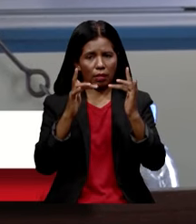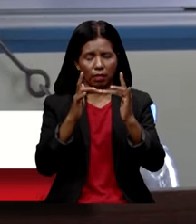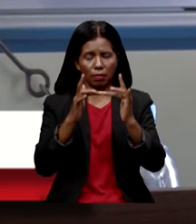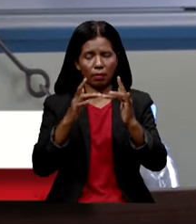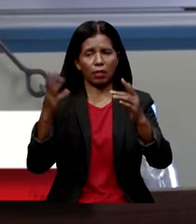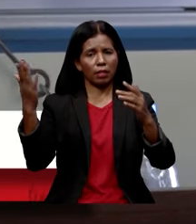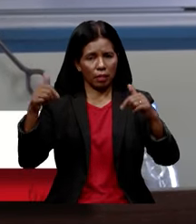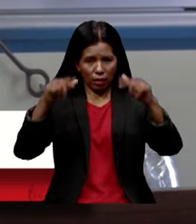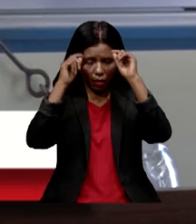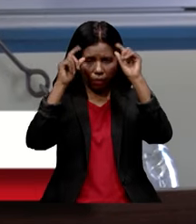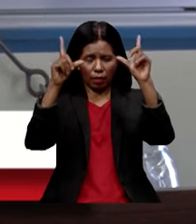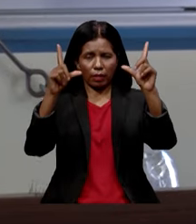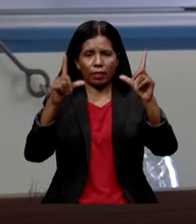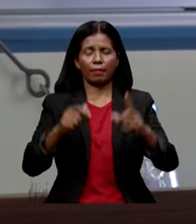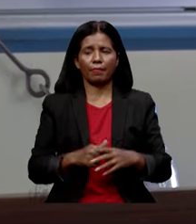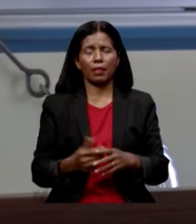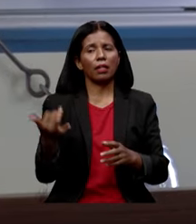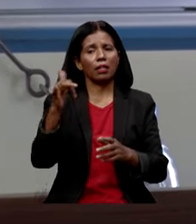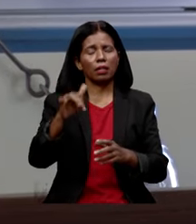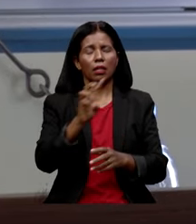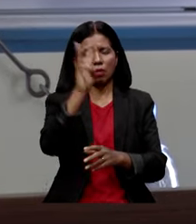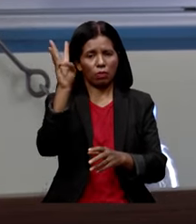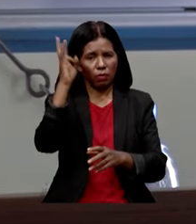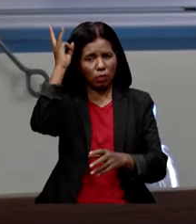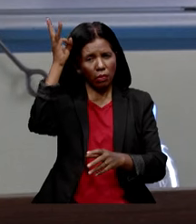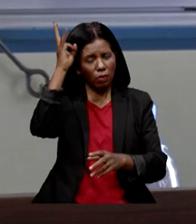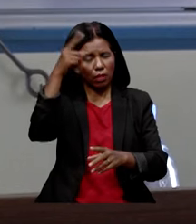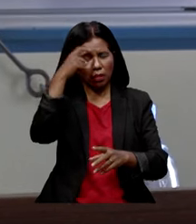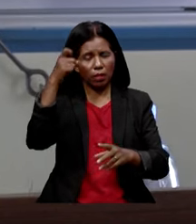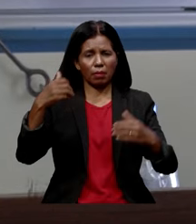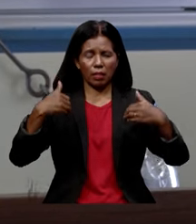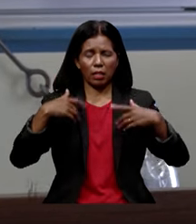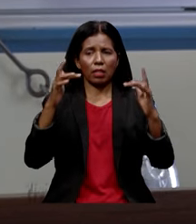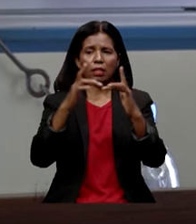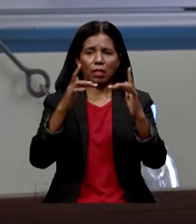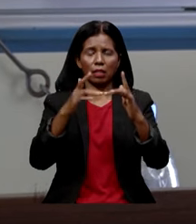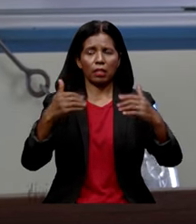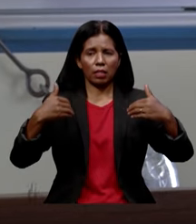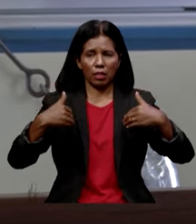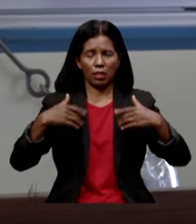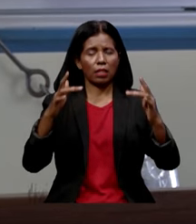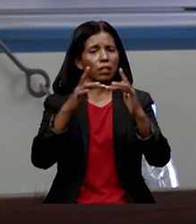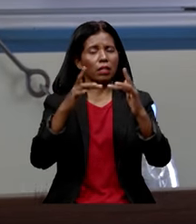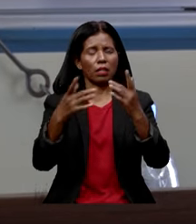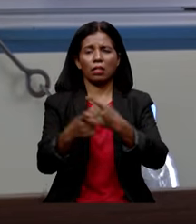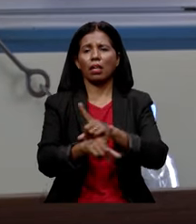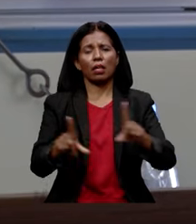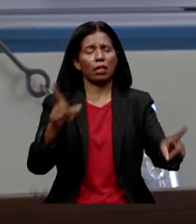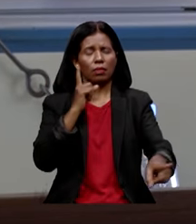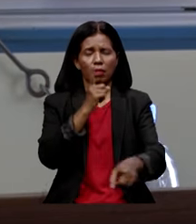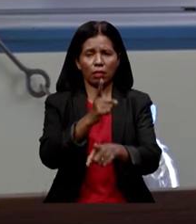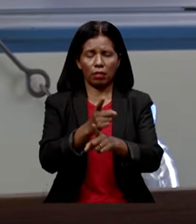ha Timor Leste a sira preocupa tamba i ha internet ne se internet libre la halima se